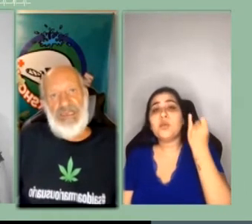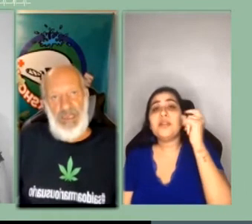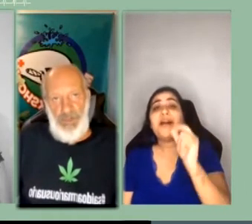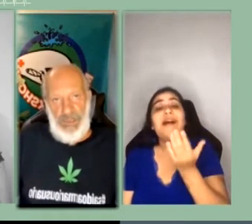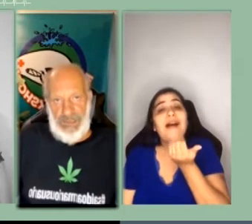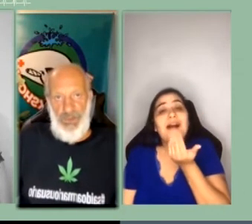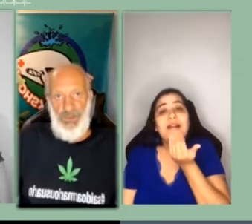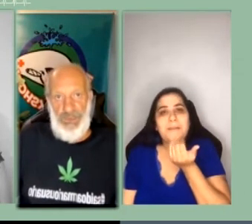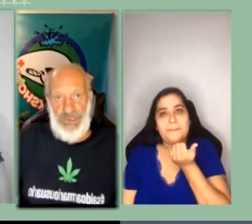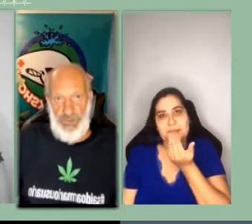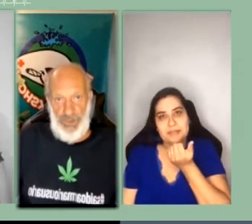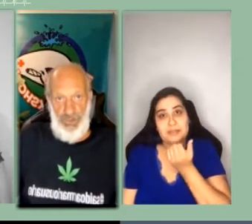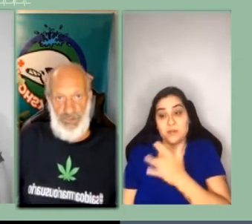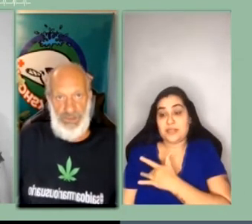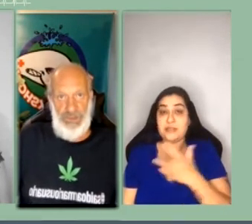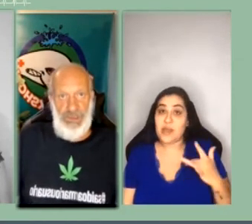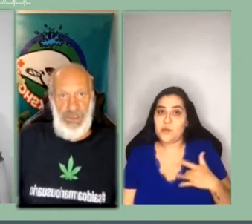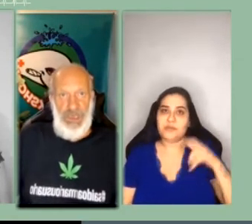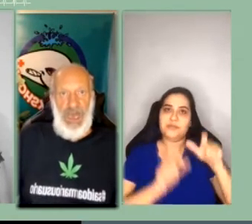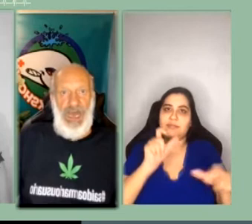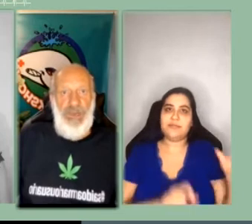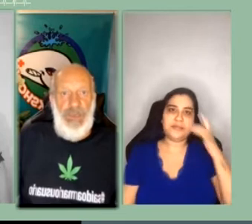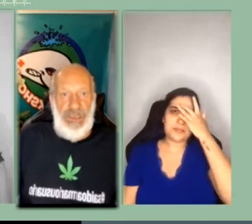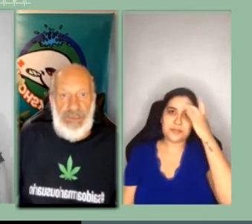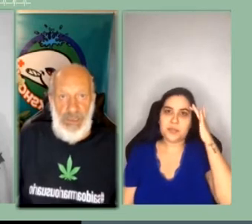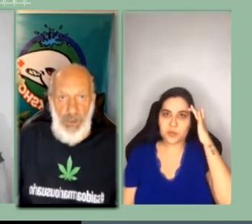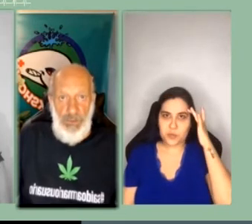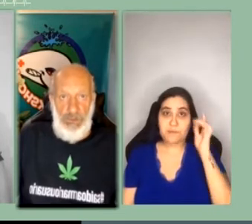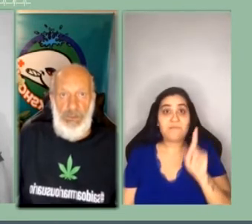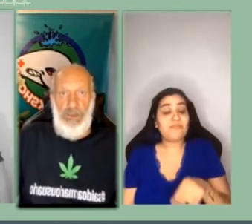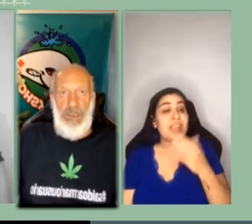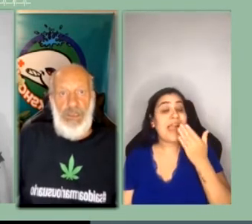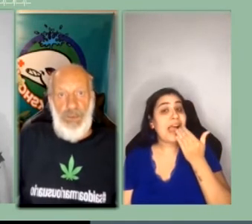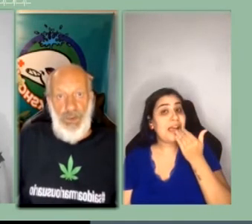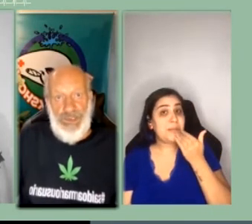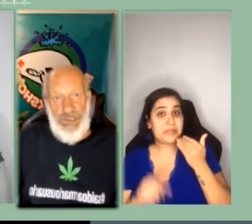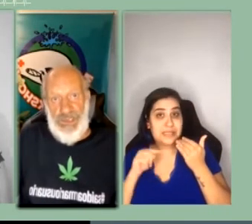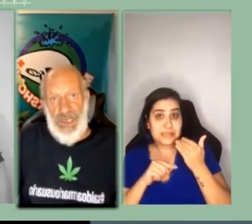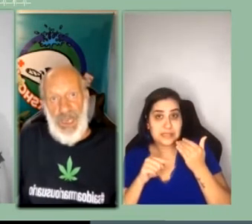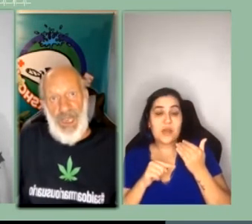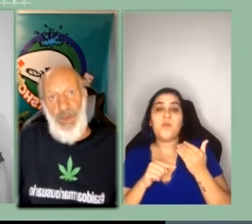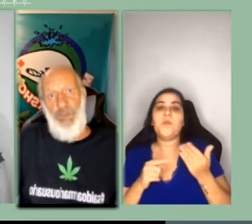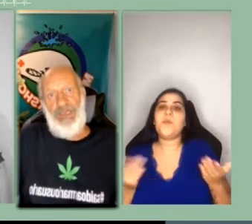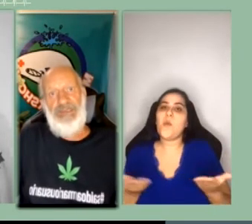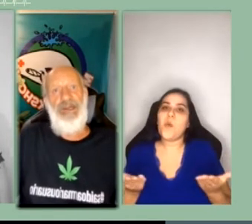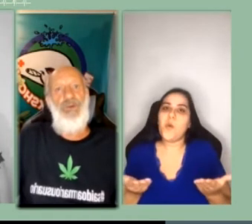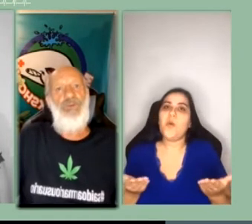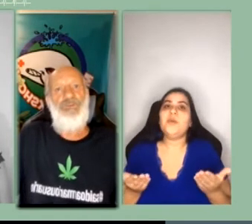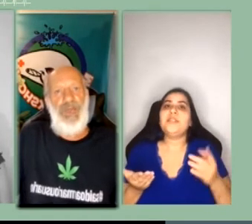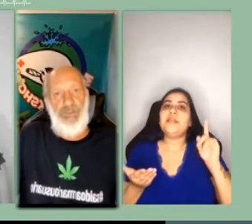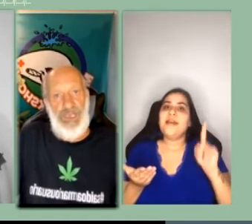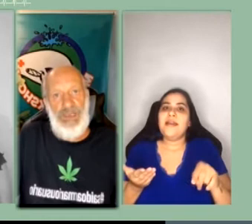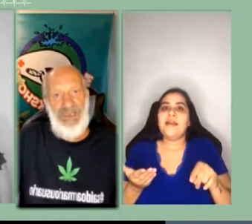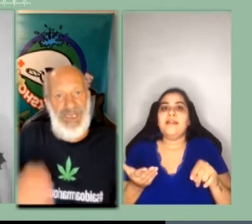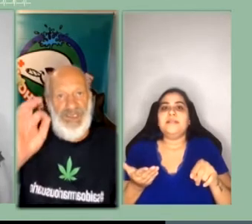alimentação na saúde das pessoas. A alimentação que hoje em dia é uma questão,